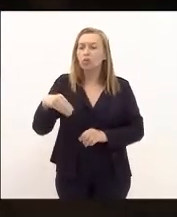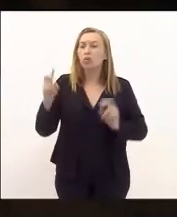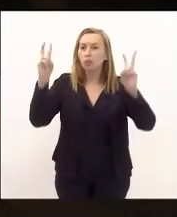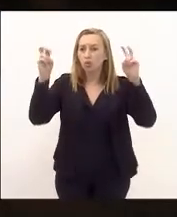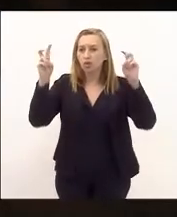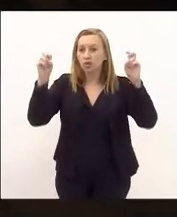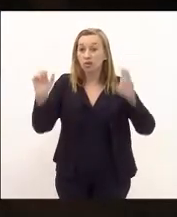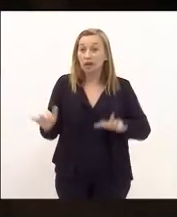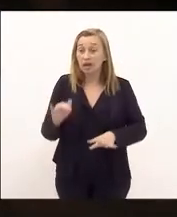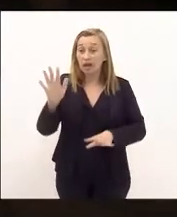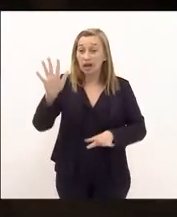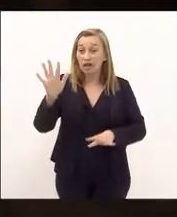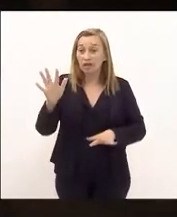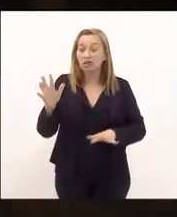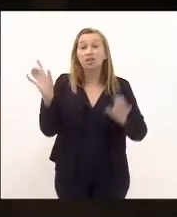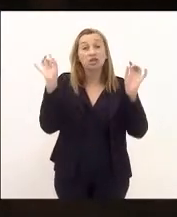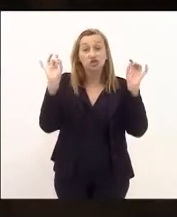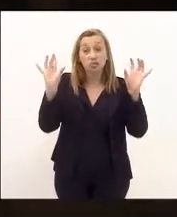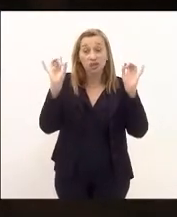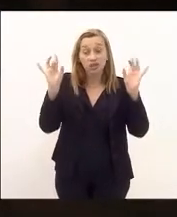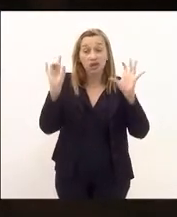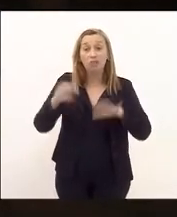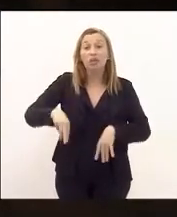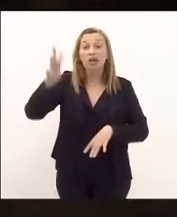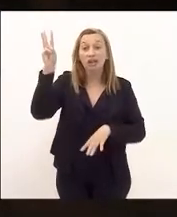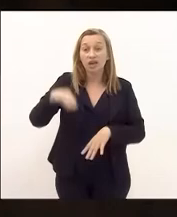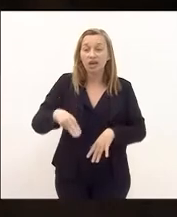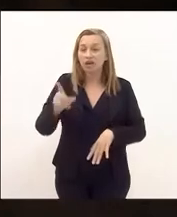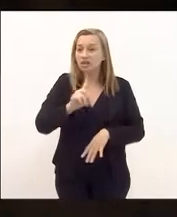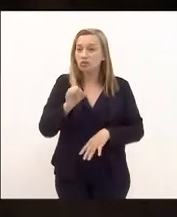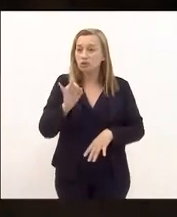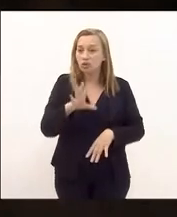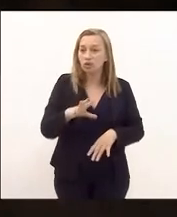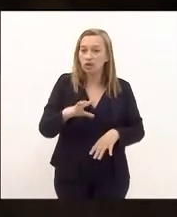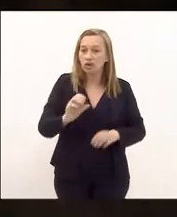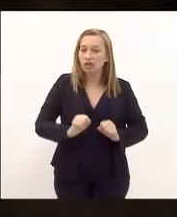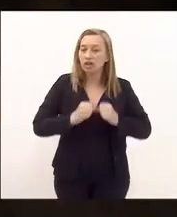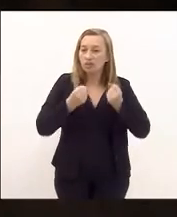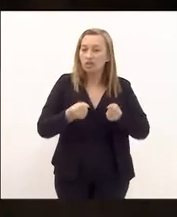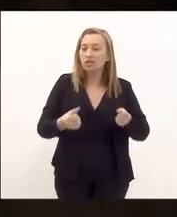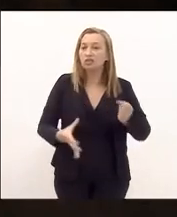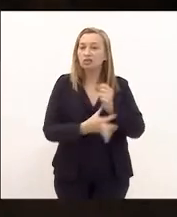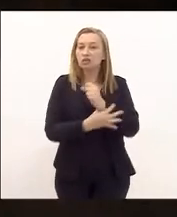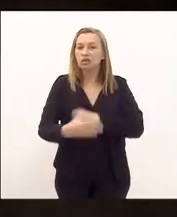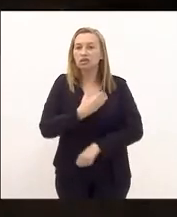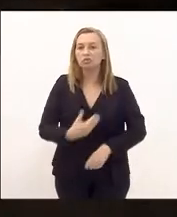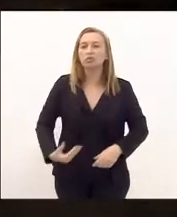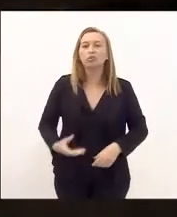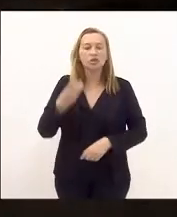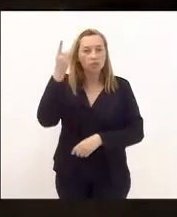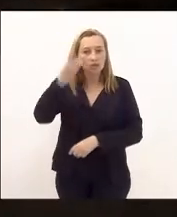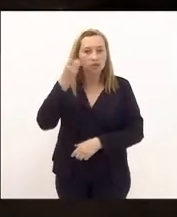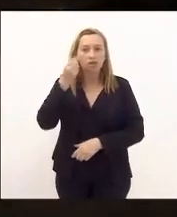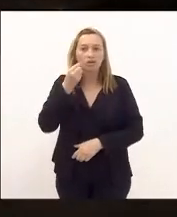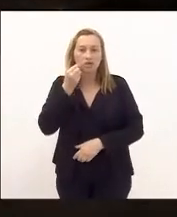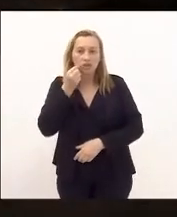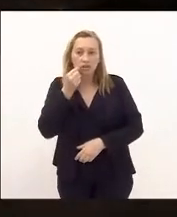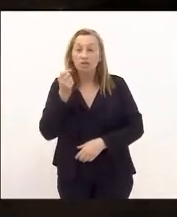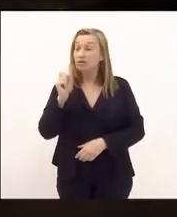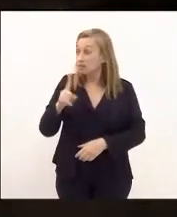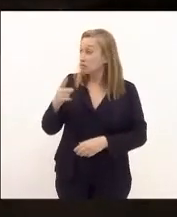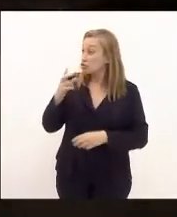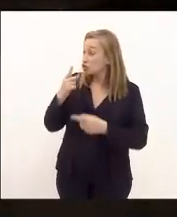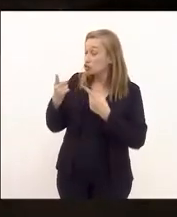Assembleia Legislativa, e especialmente para quem, não só quem defende a questão da segurança pública, o deputado Ratinho acabou de fazer um discurso